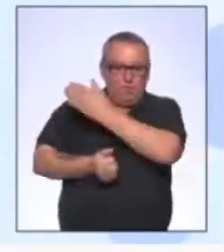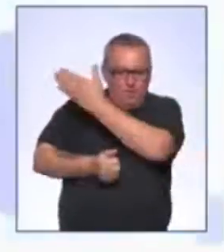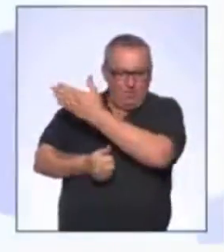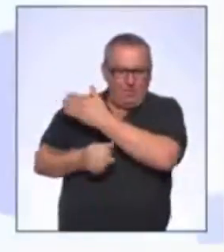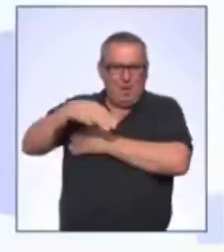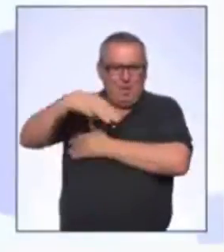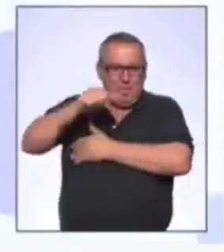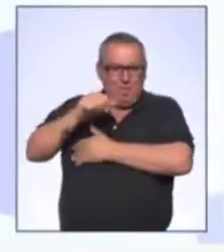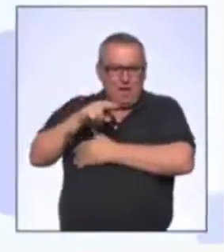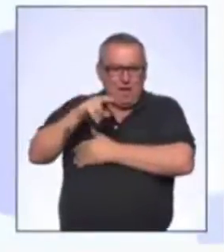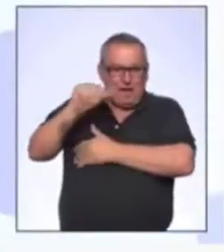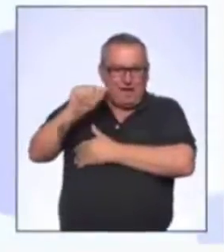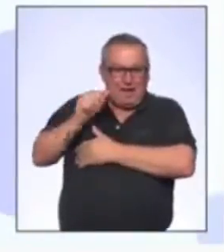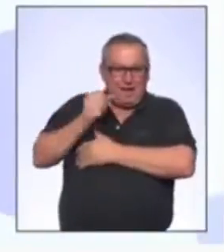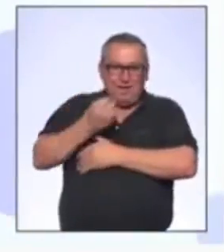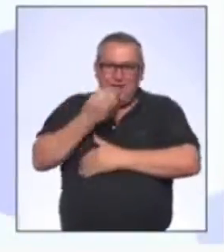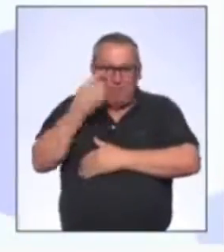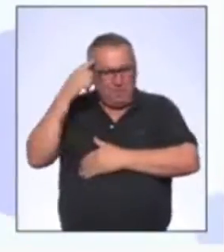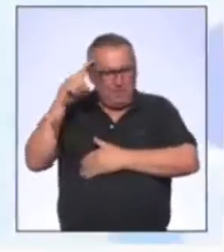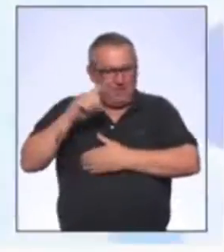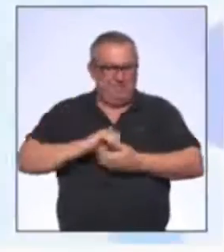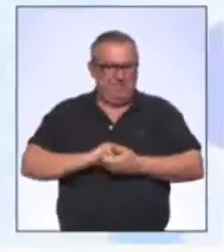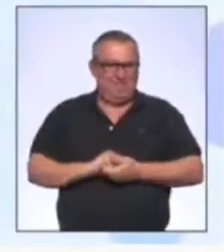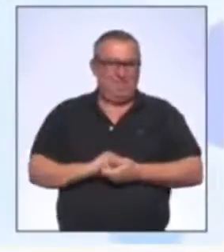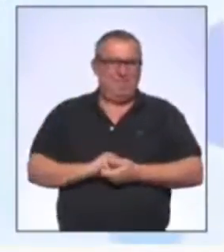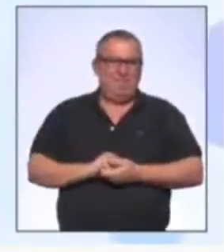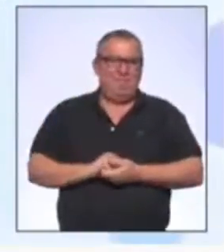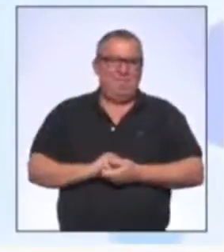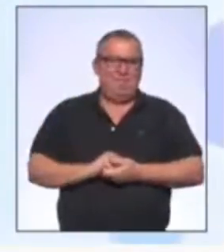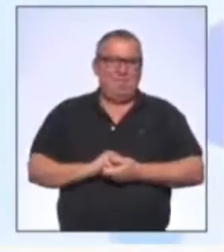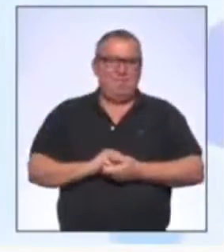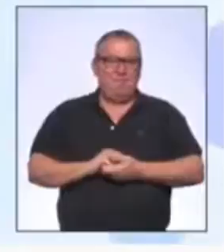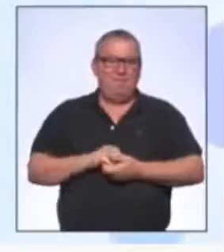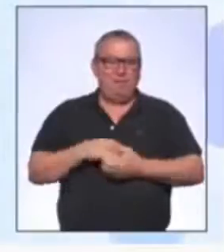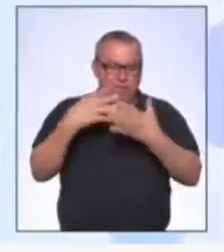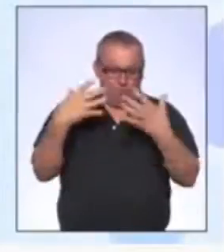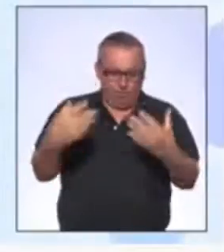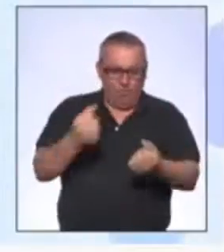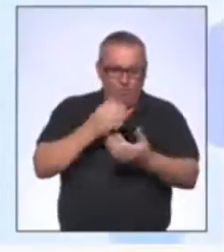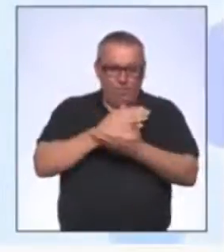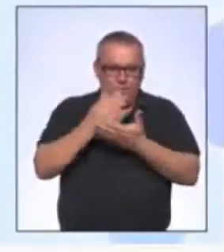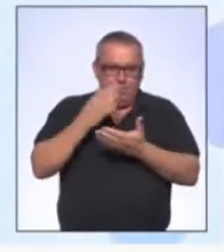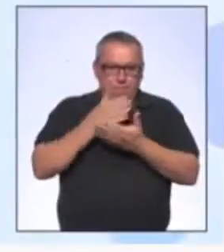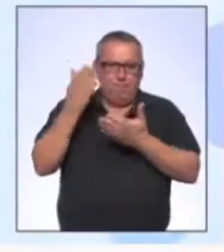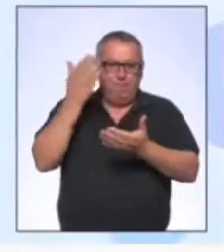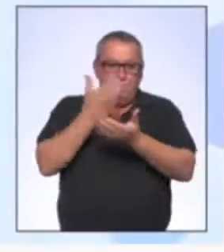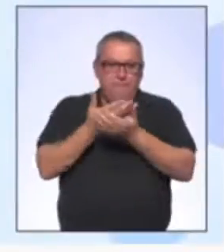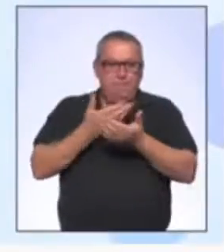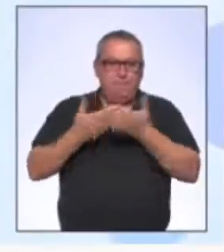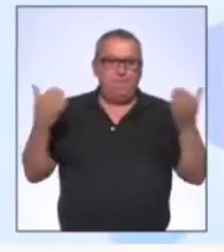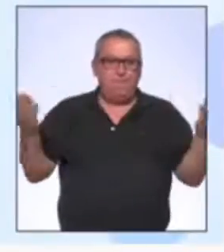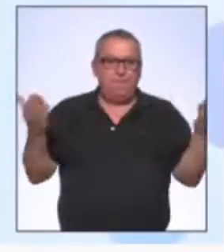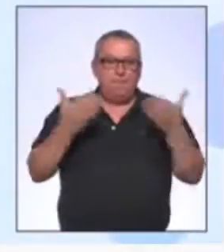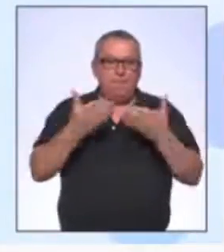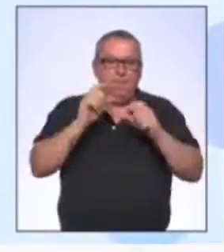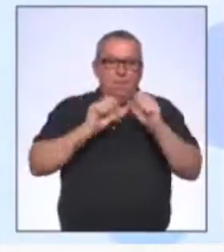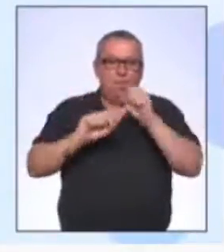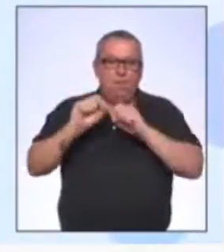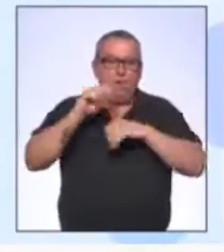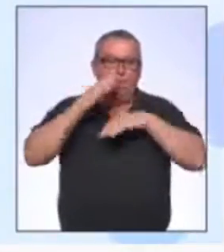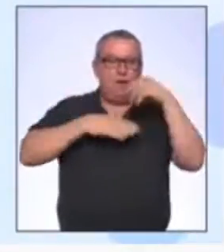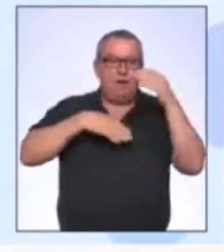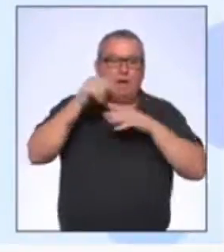mara olá bom dia bom então vamos lá aula de hoje vai ser tratada